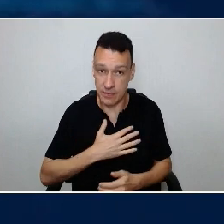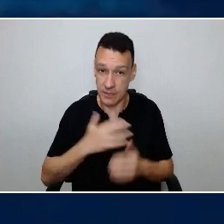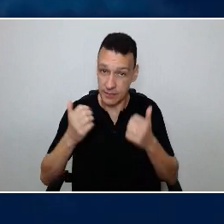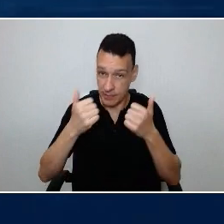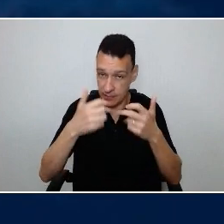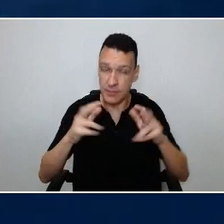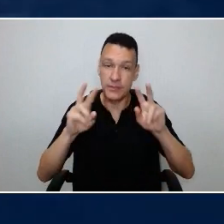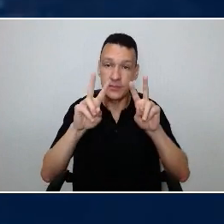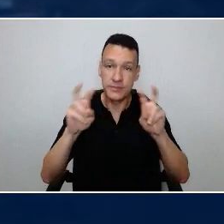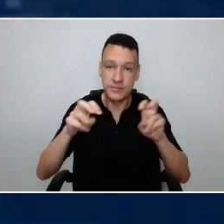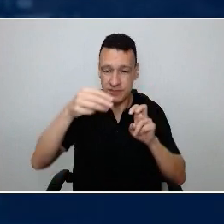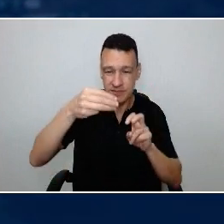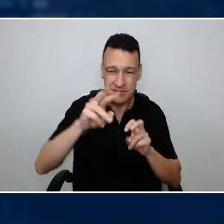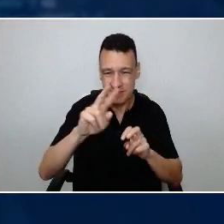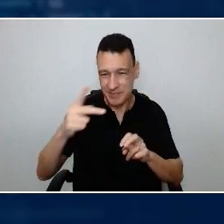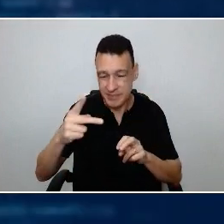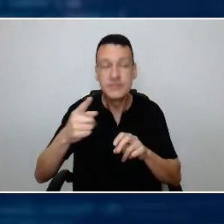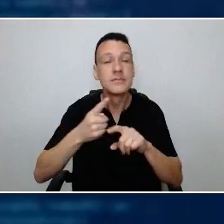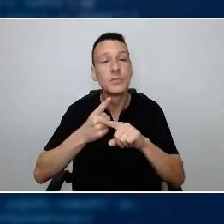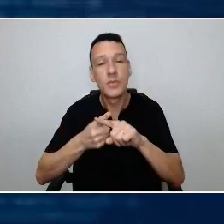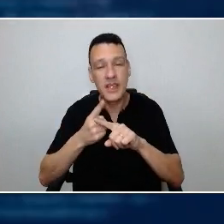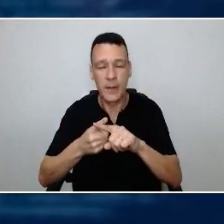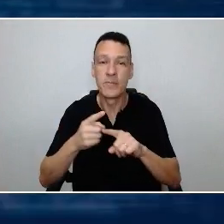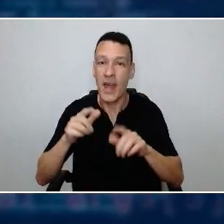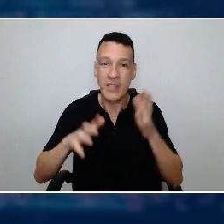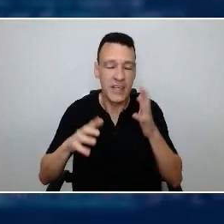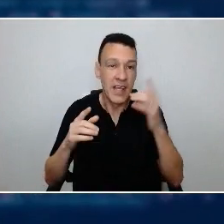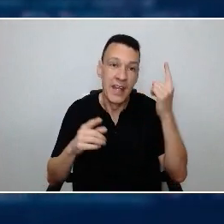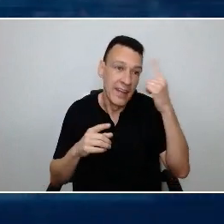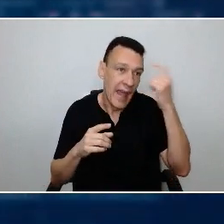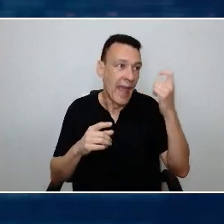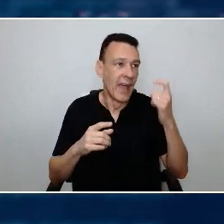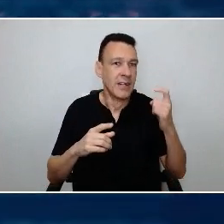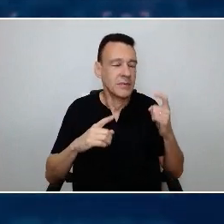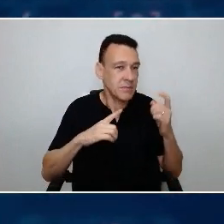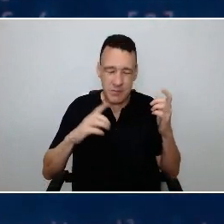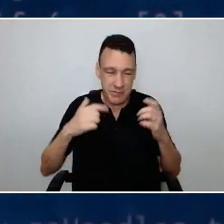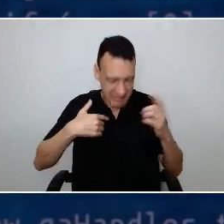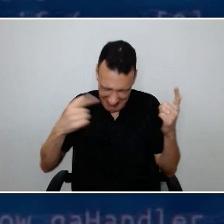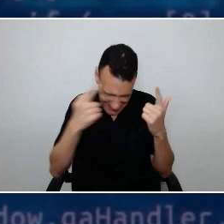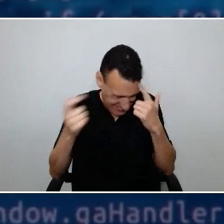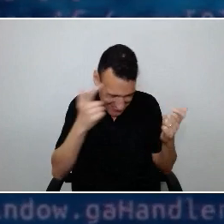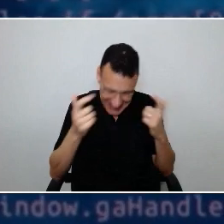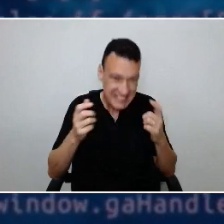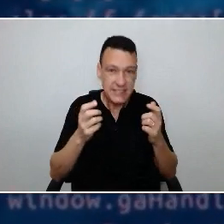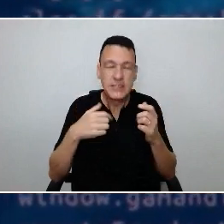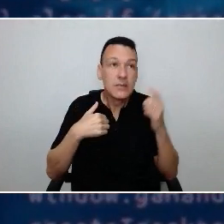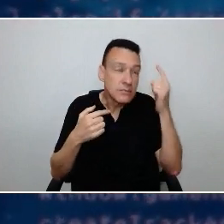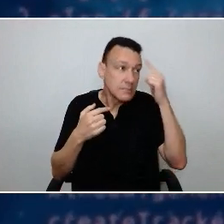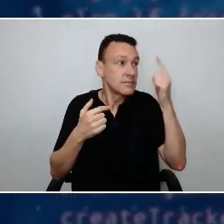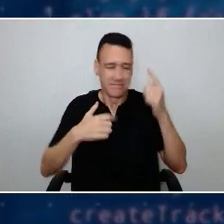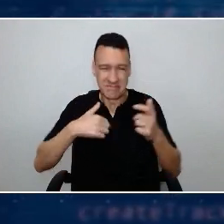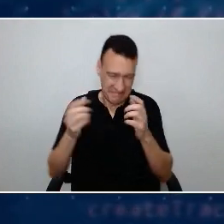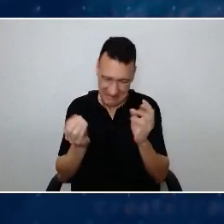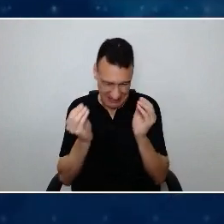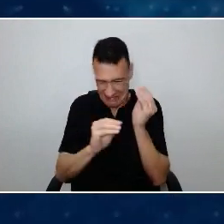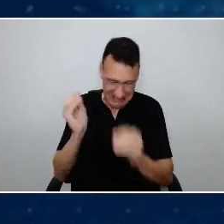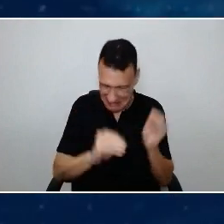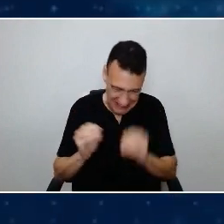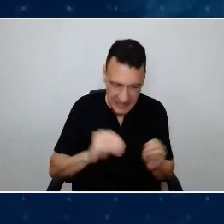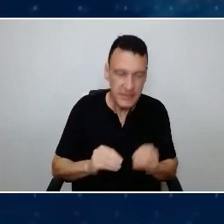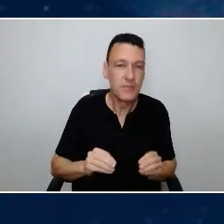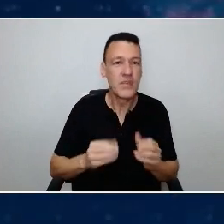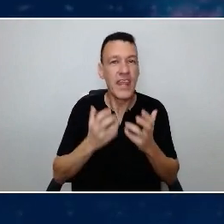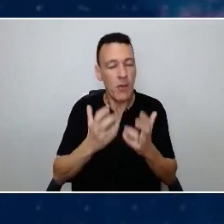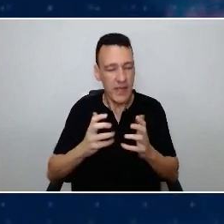porque às vezes a gente tá muito empolgado como ideia e a gente quer começar com tudo a gente quer começar já com uma coisa extremamente pronta mas não é